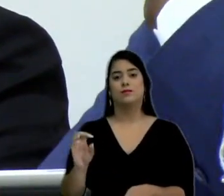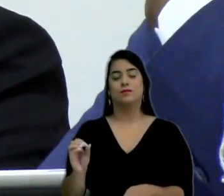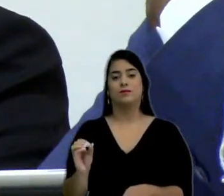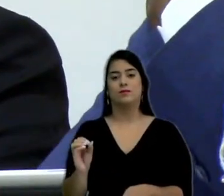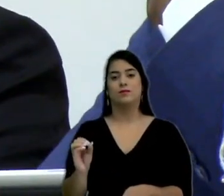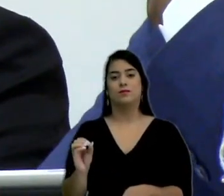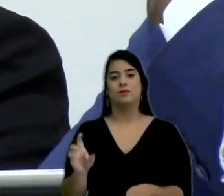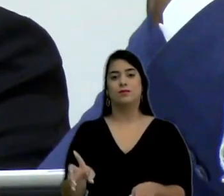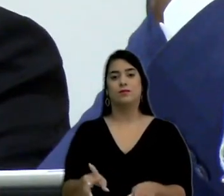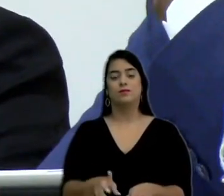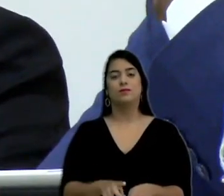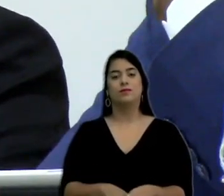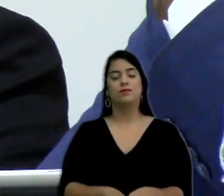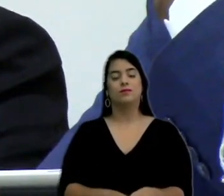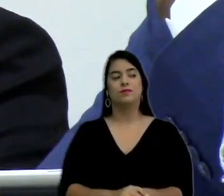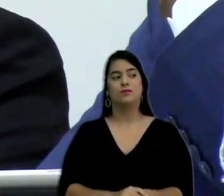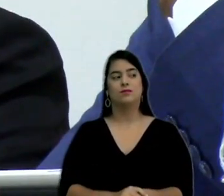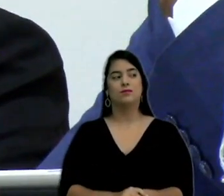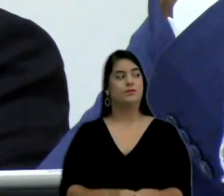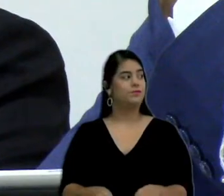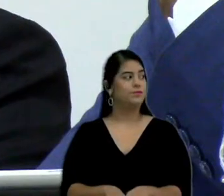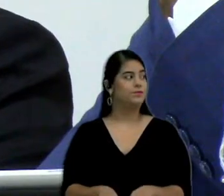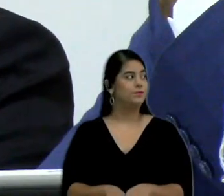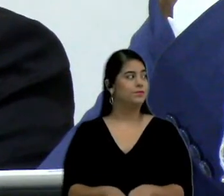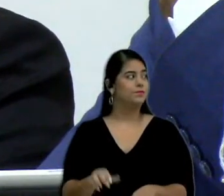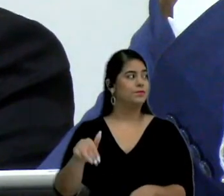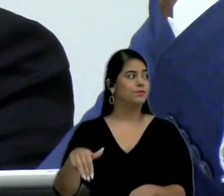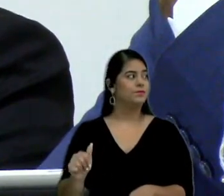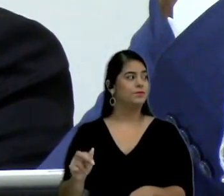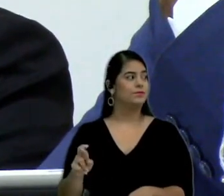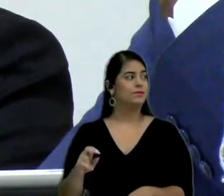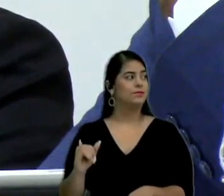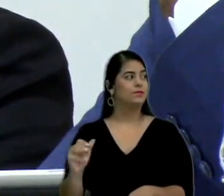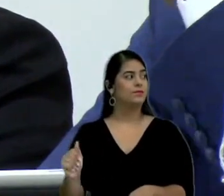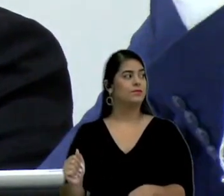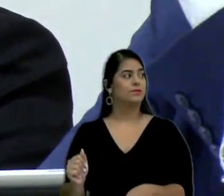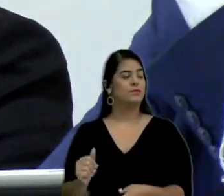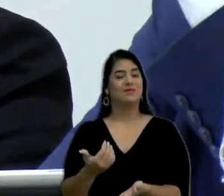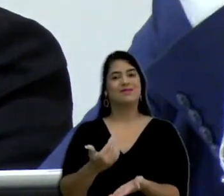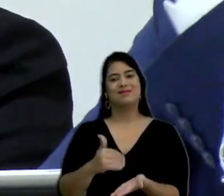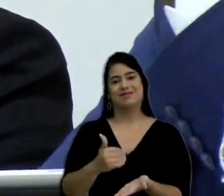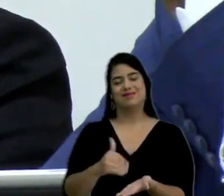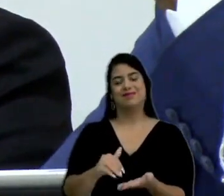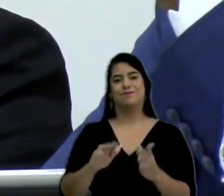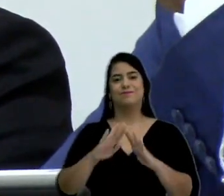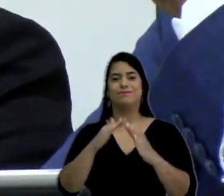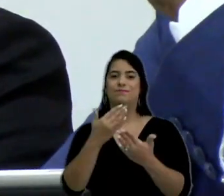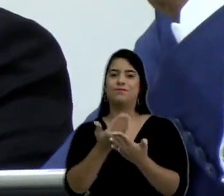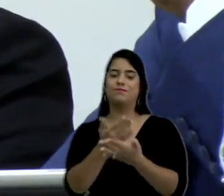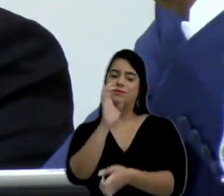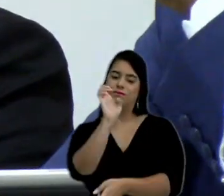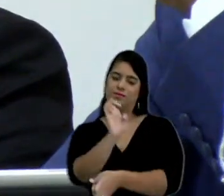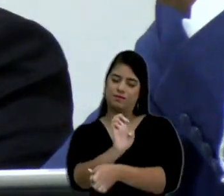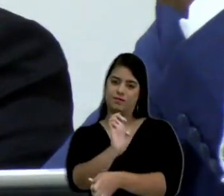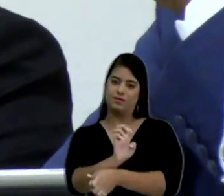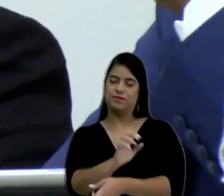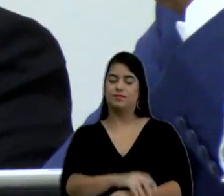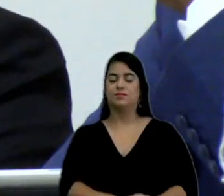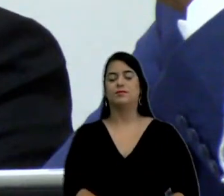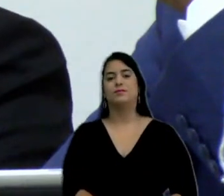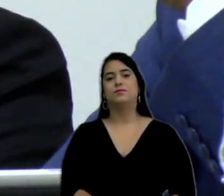também lá do povoado Gama Maria da secretaria da escola Elí Barbosa